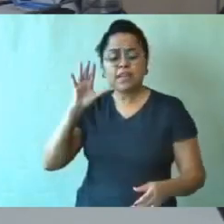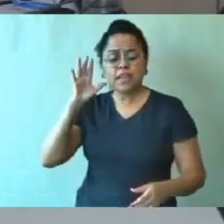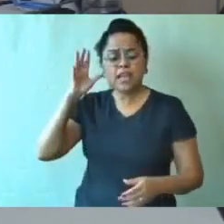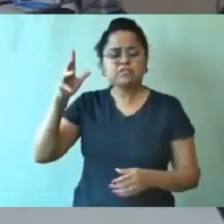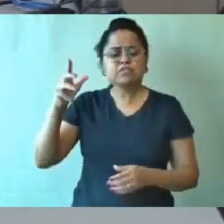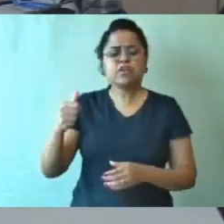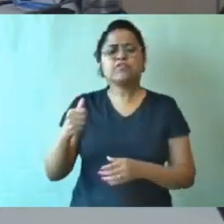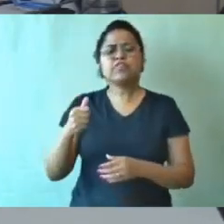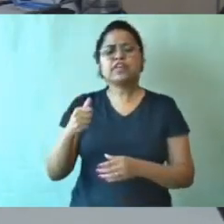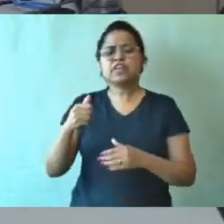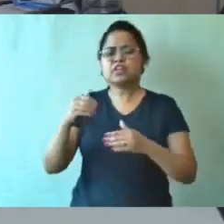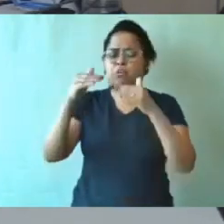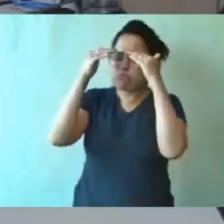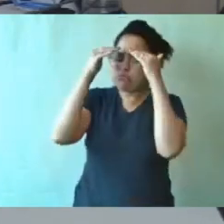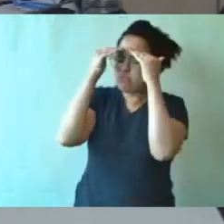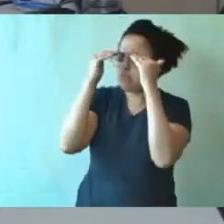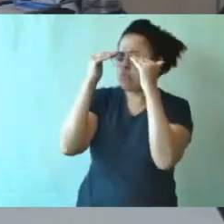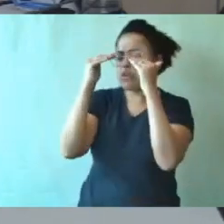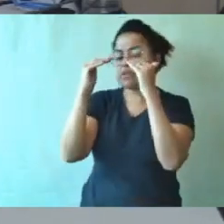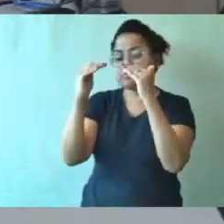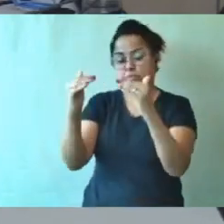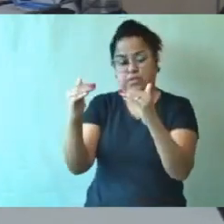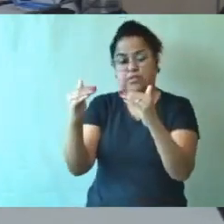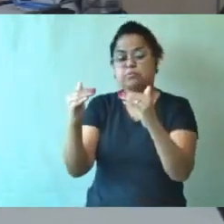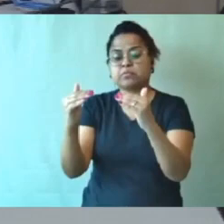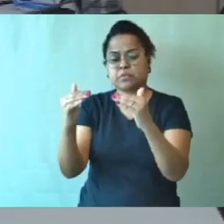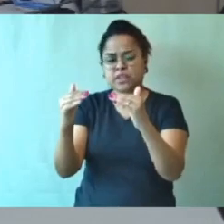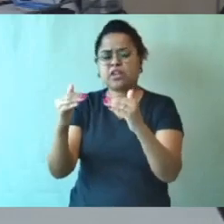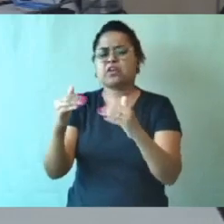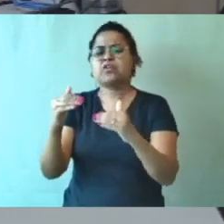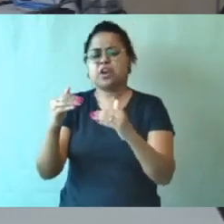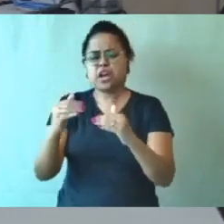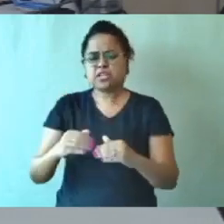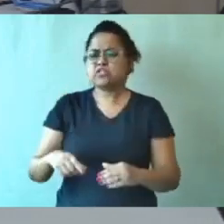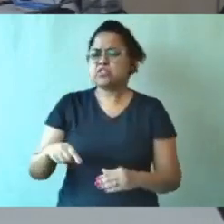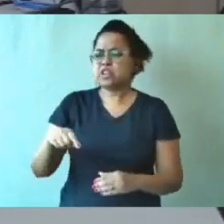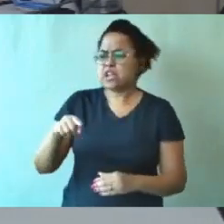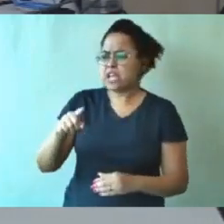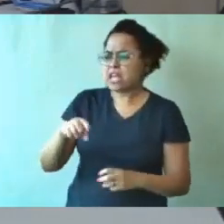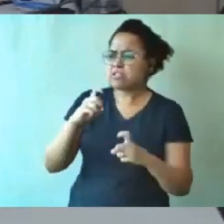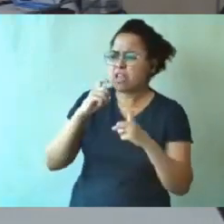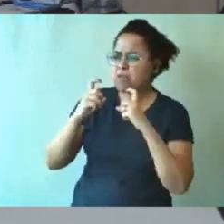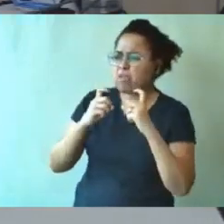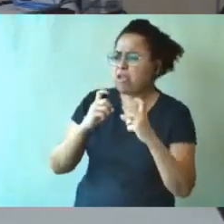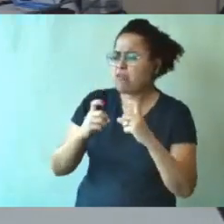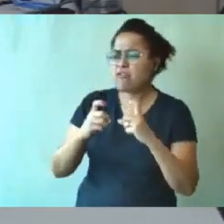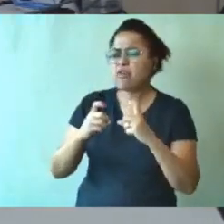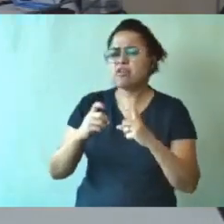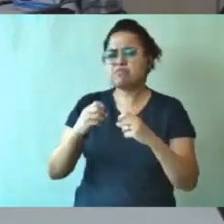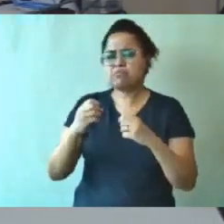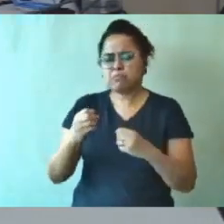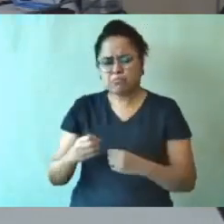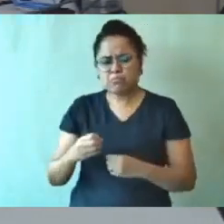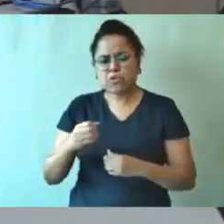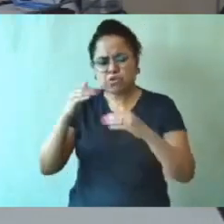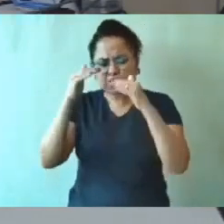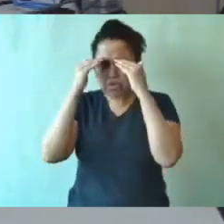todo o respeito, obviamente, eu acho que foi muito respeitosa, sim, essa oitiva, foi muito bom. O senhor é uma referência